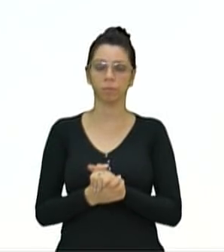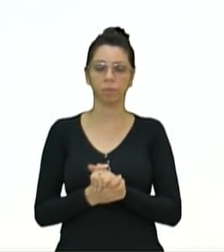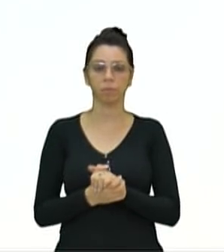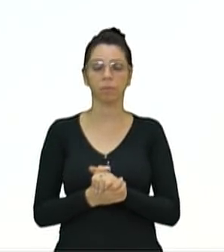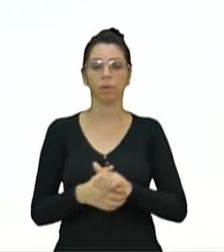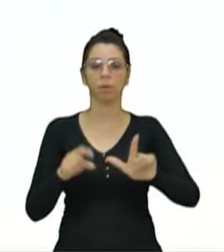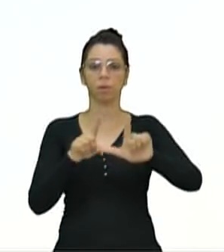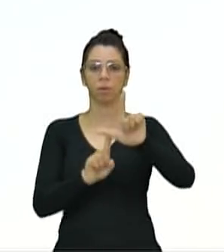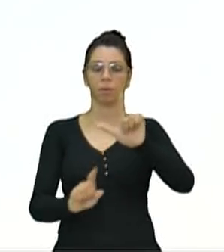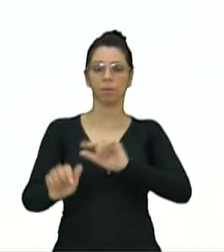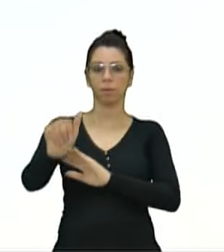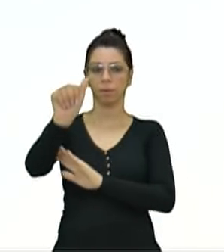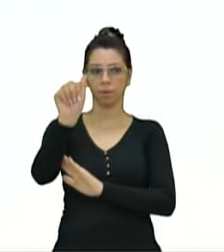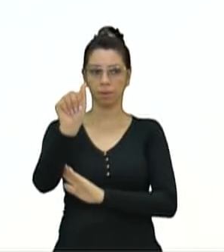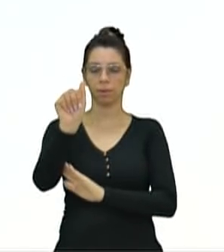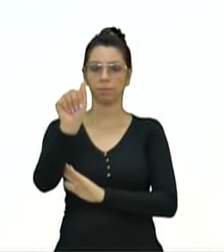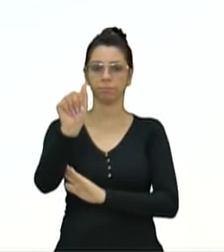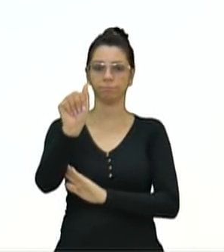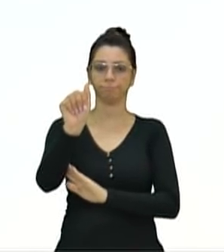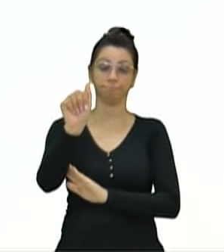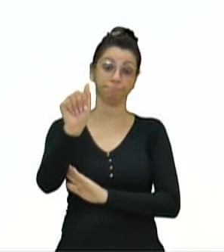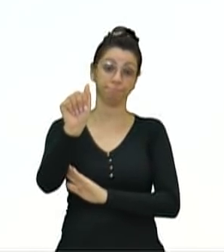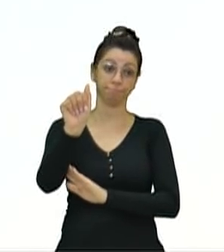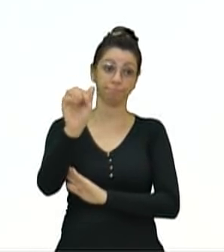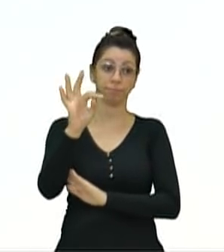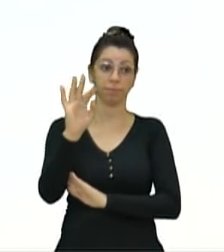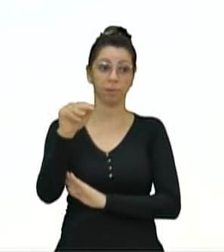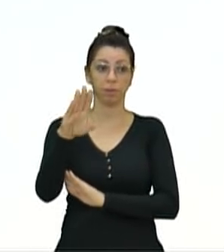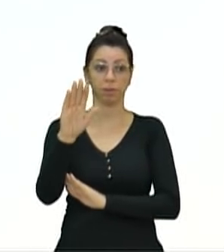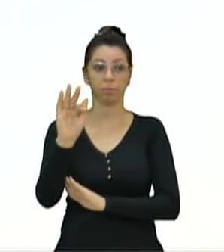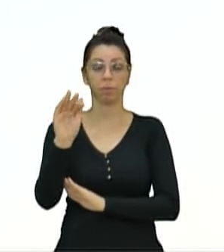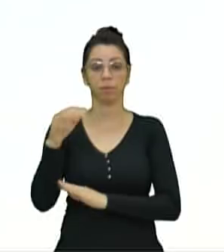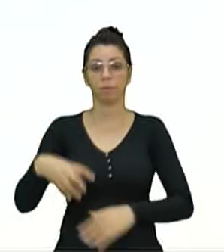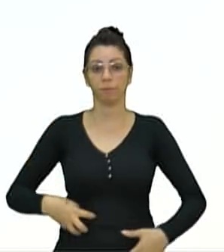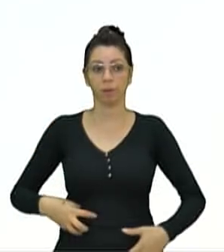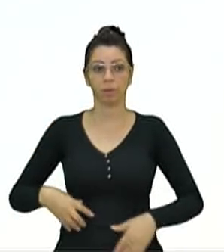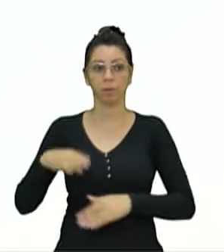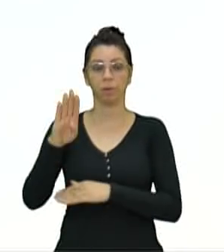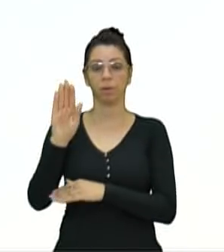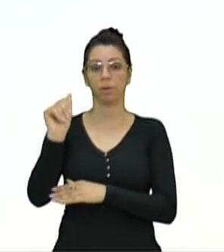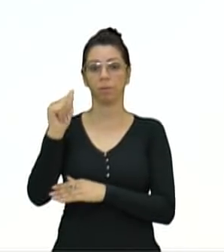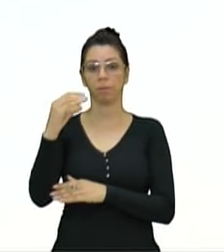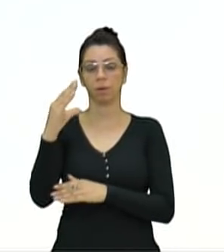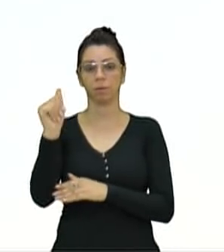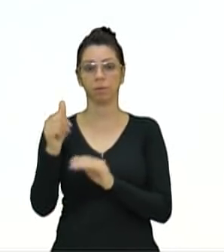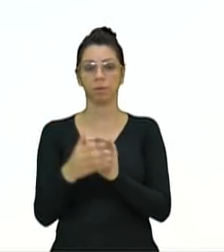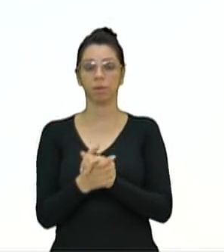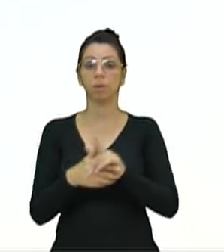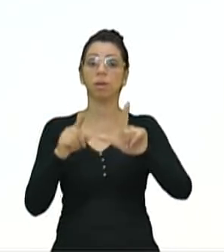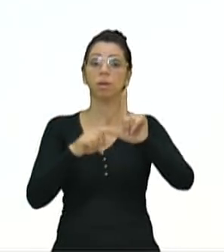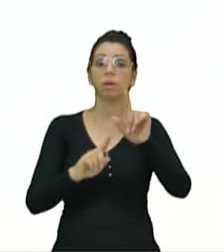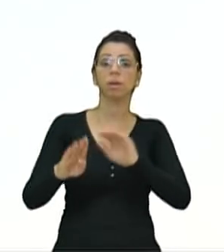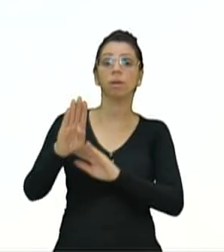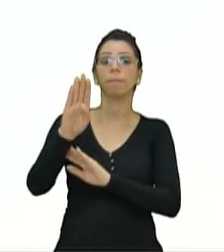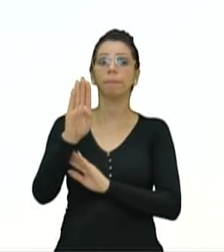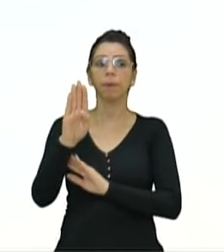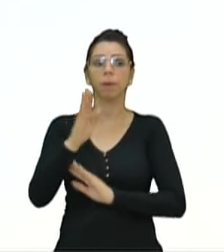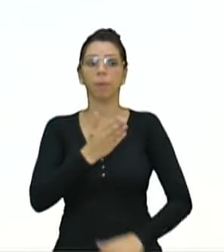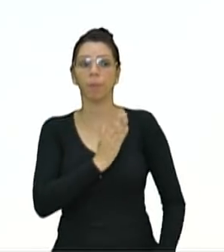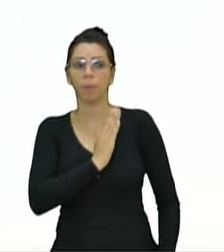timo, fígado e baço. Na opção B, o baço, o coração e o